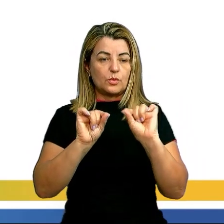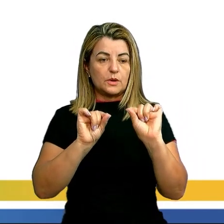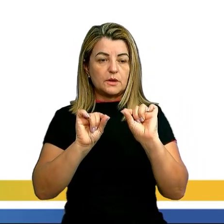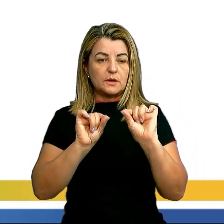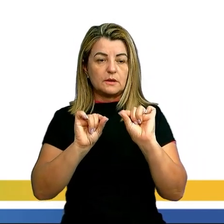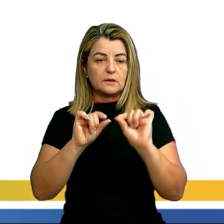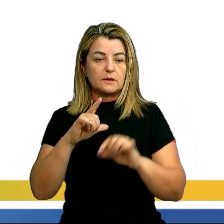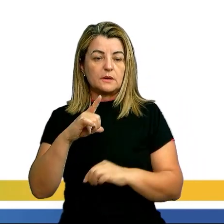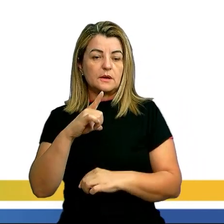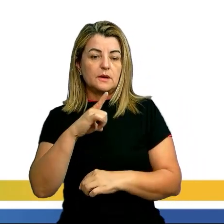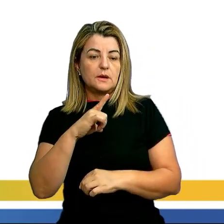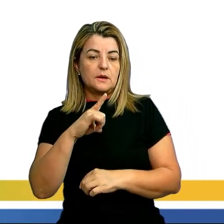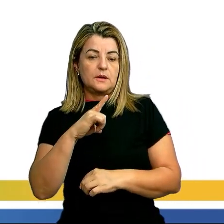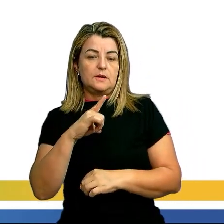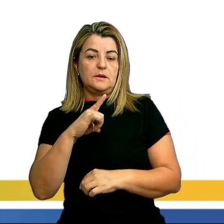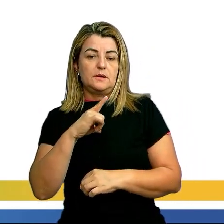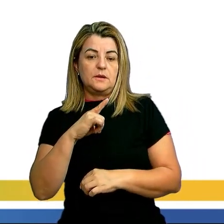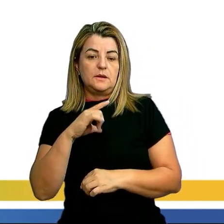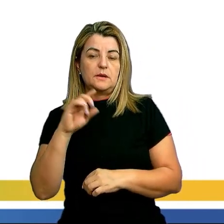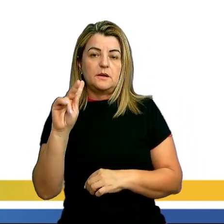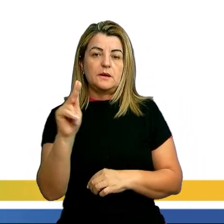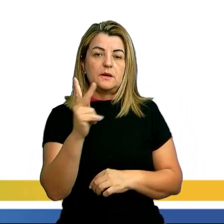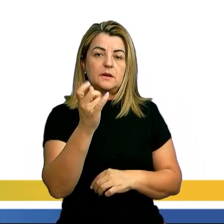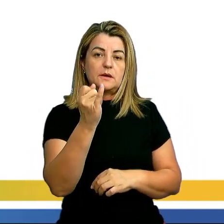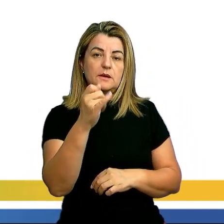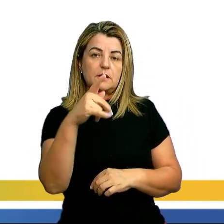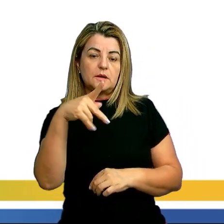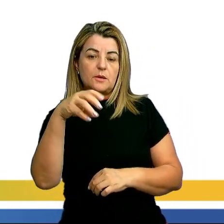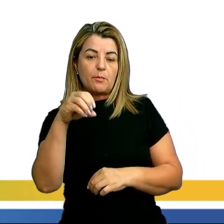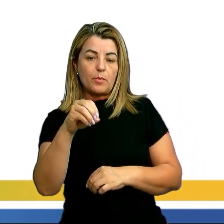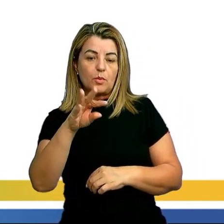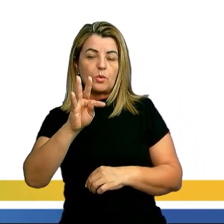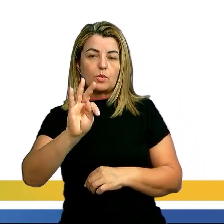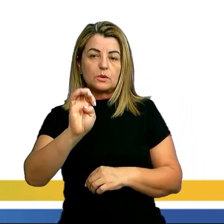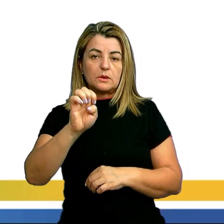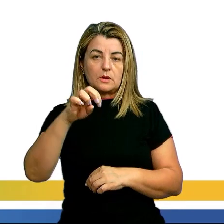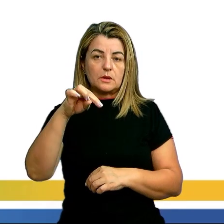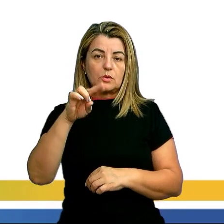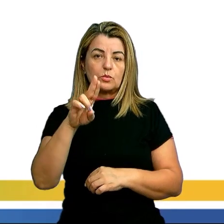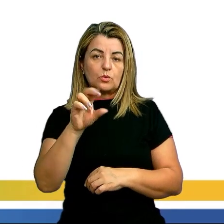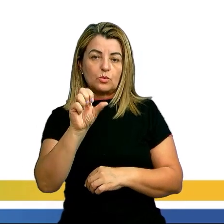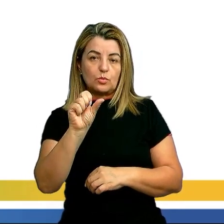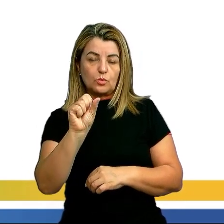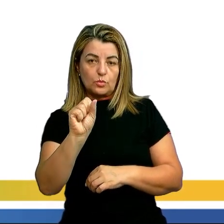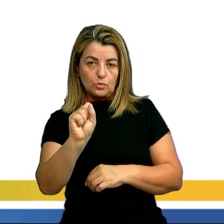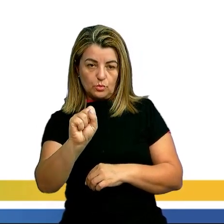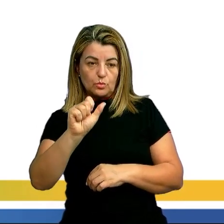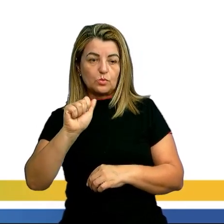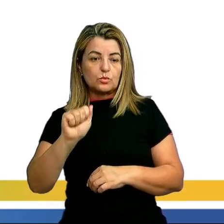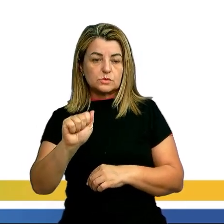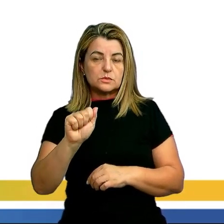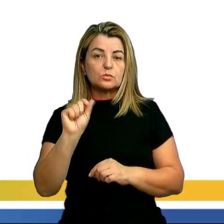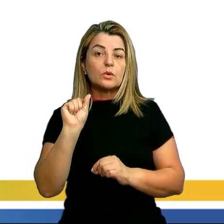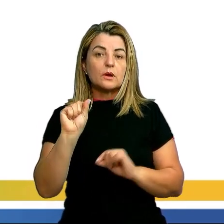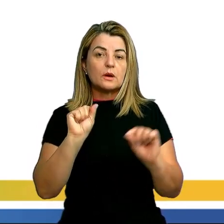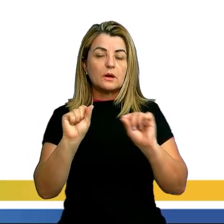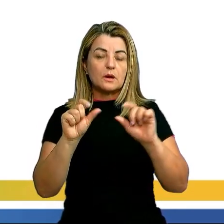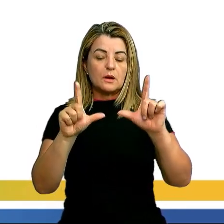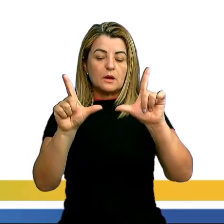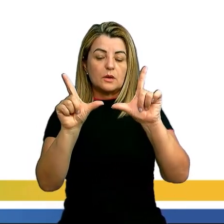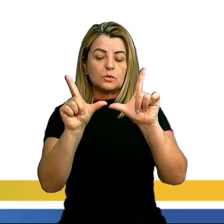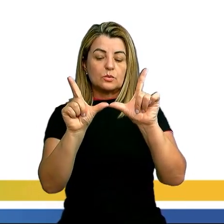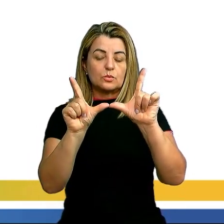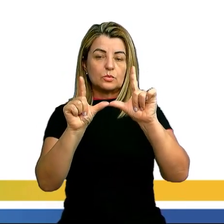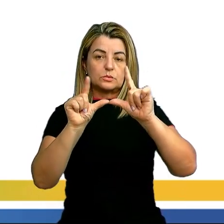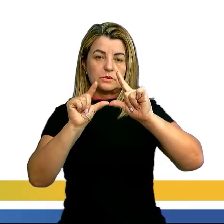Logo, para determinar, vamos utilizar o teorema de Pitágoras. Observem aqui, eu tenho que saber essa medida, e essa medida